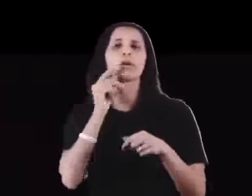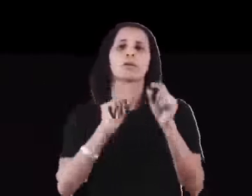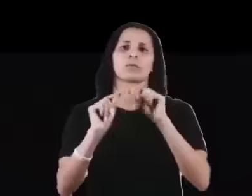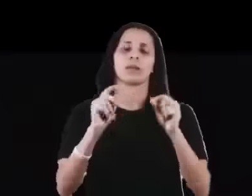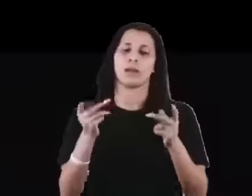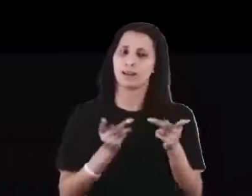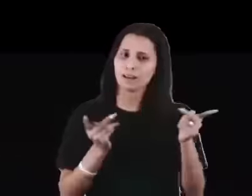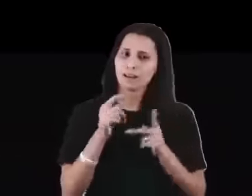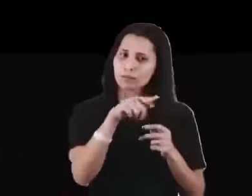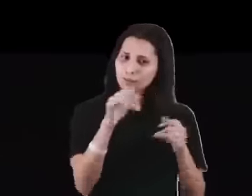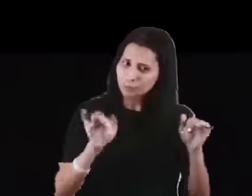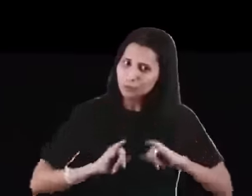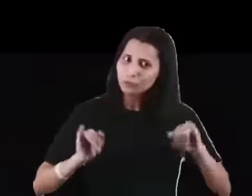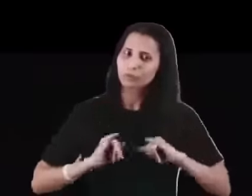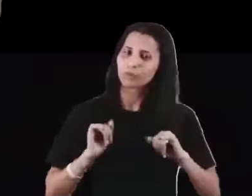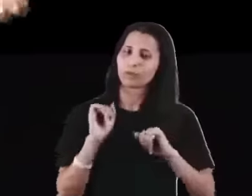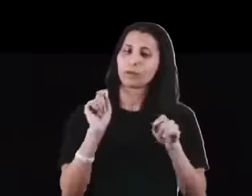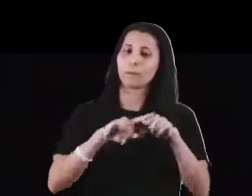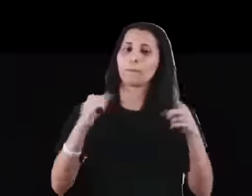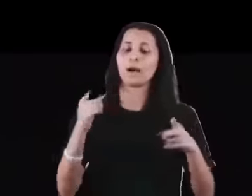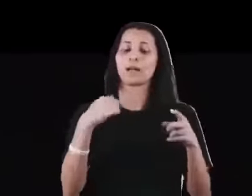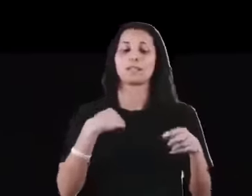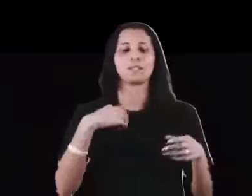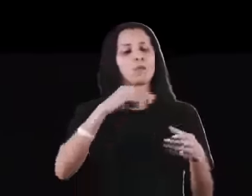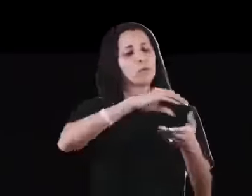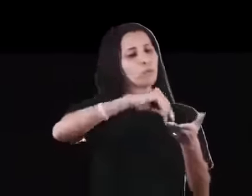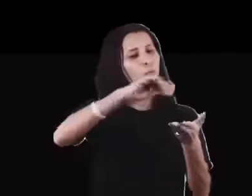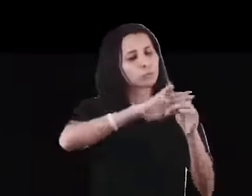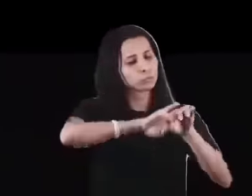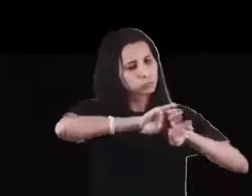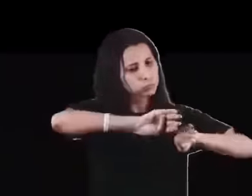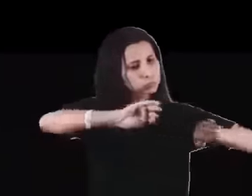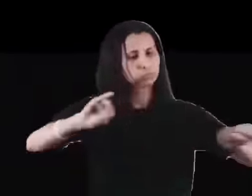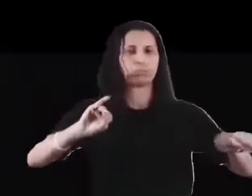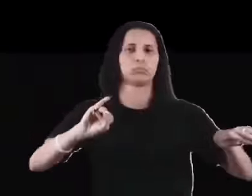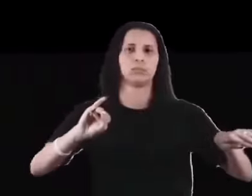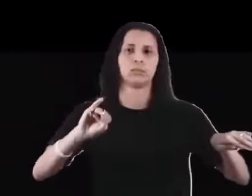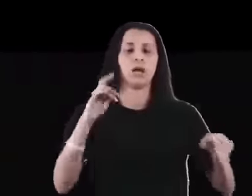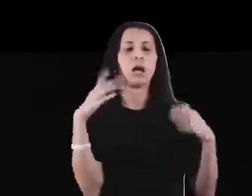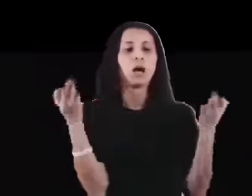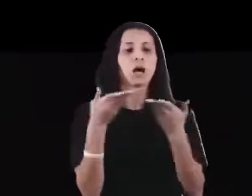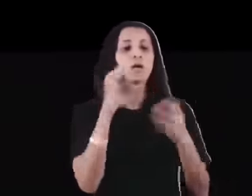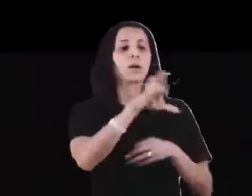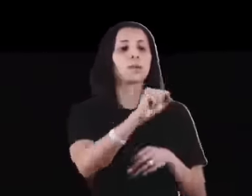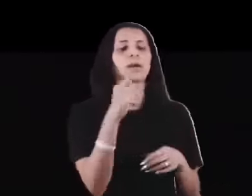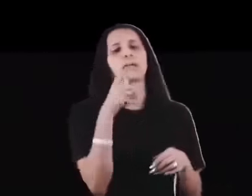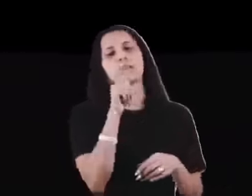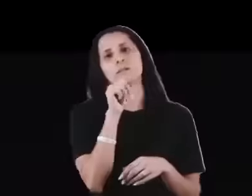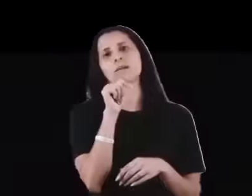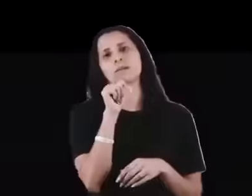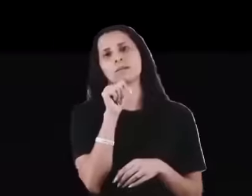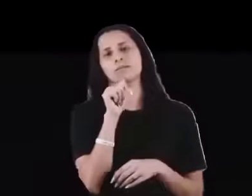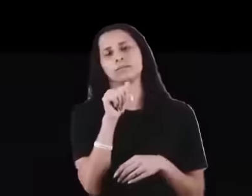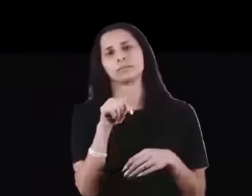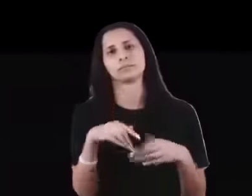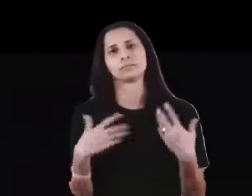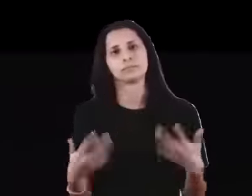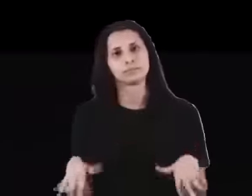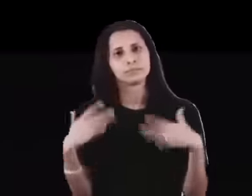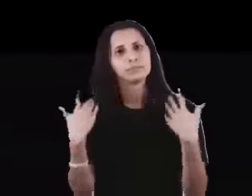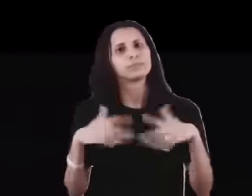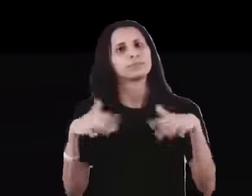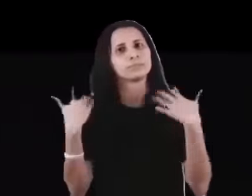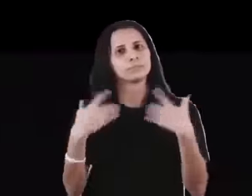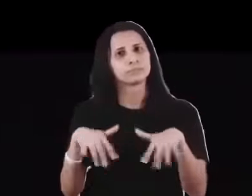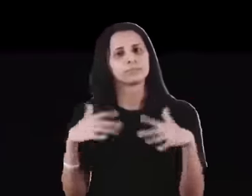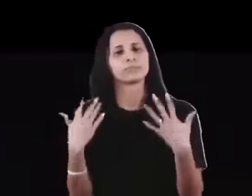aqui ó não era água que você queria eu descubro filha pega água a minha gente eu não sei como é que você me perguntou